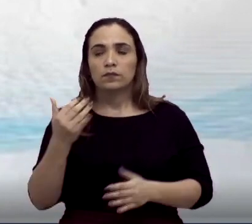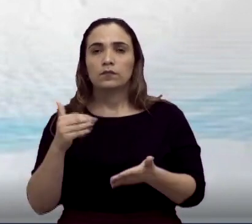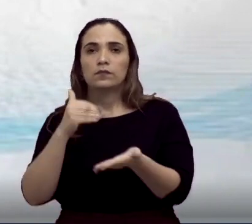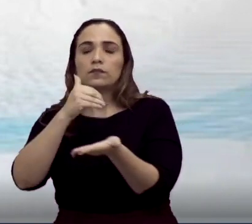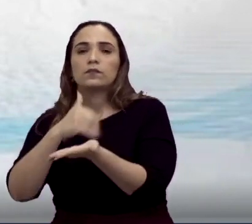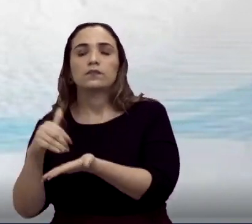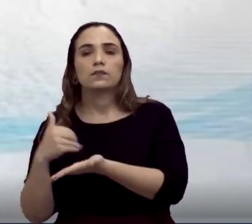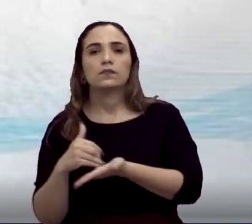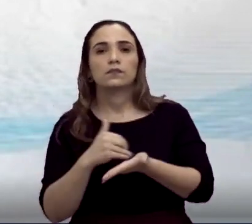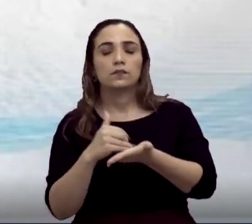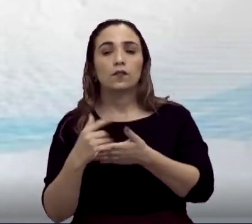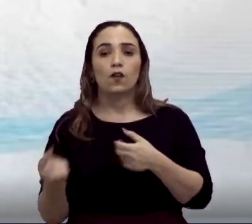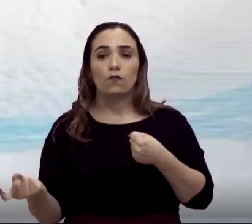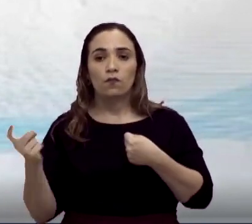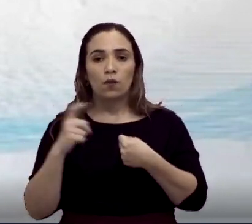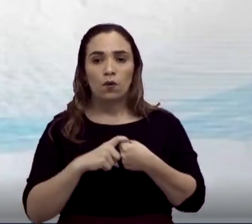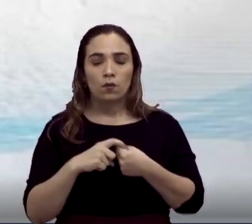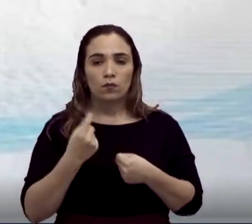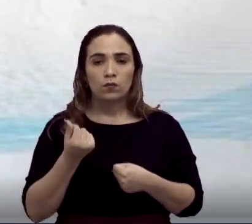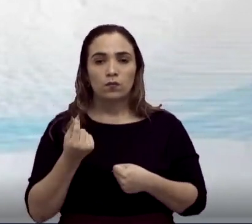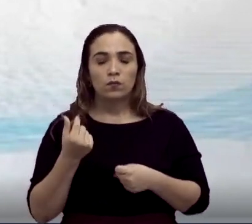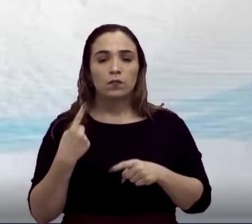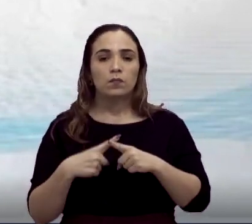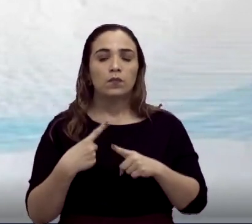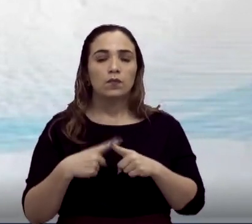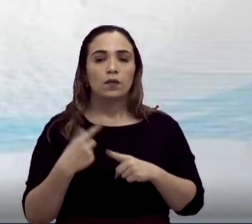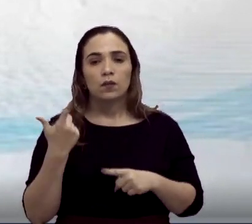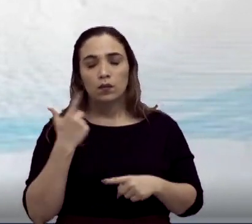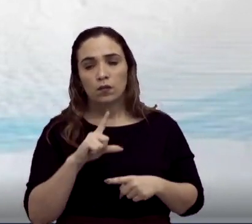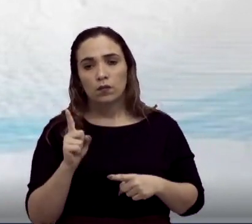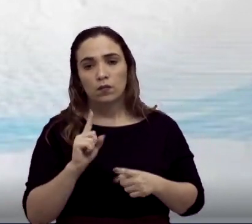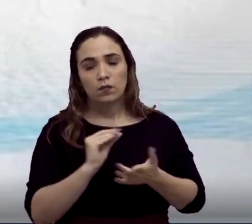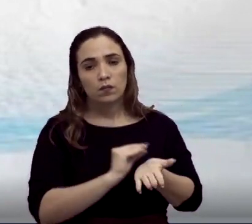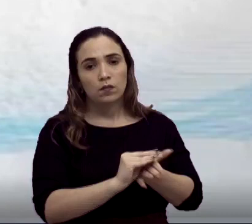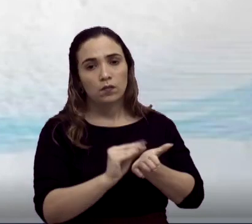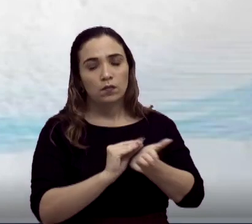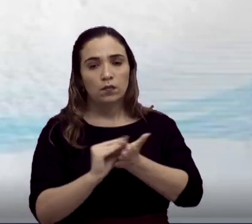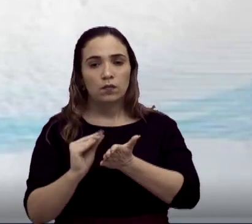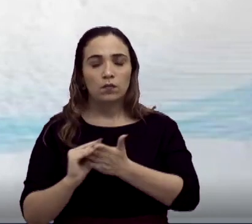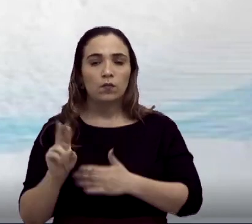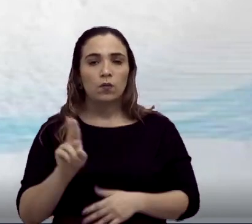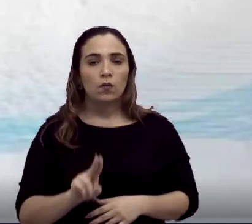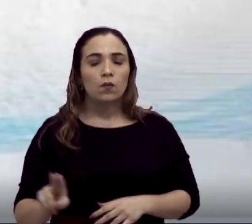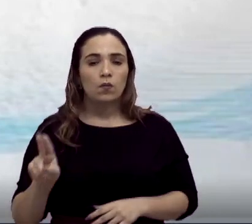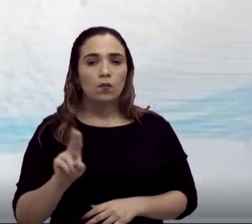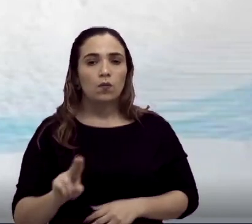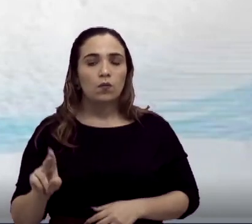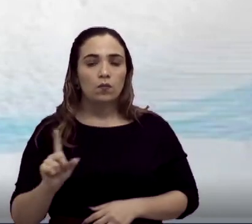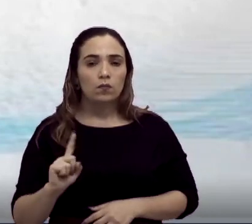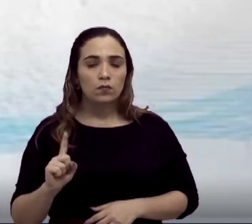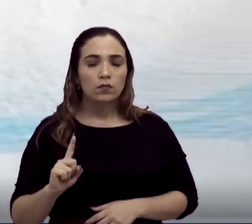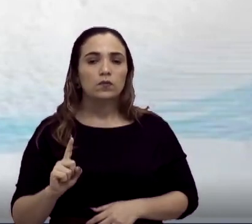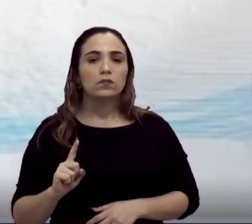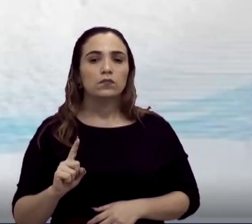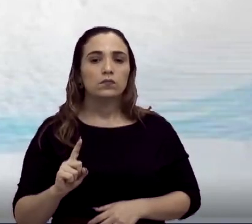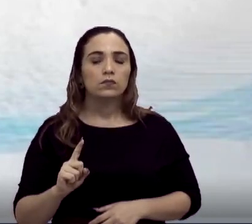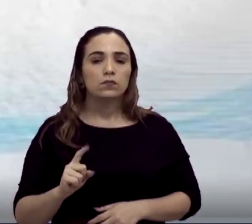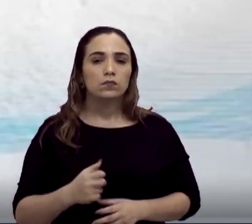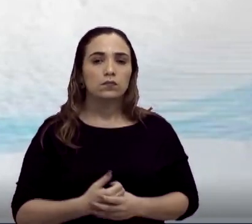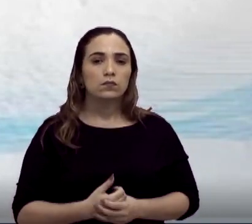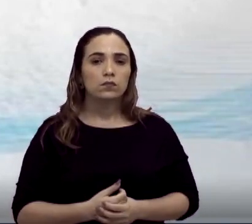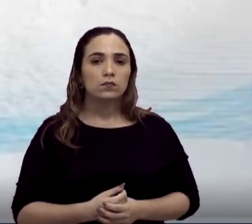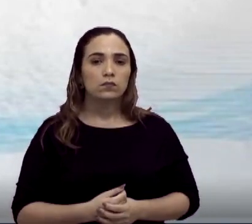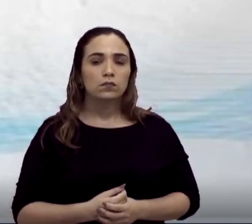voltam recurso por não conseguir dar conta de usar as emendas parlamentares, mesmo com necessidade do